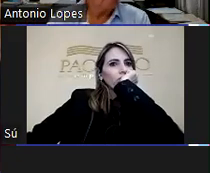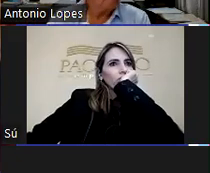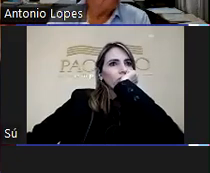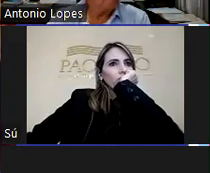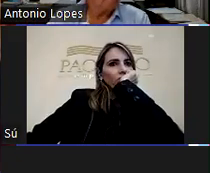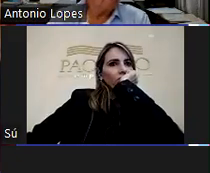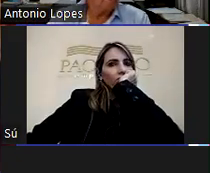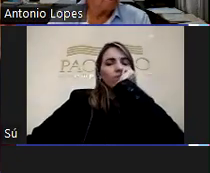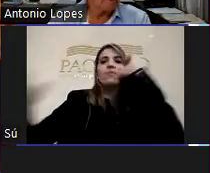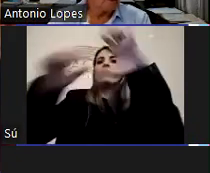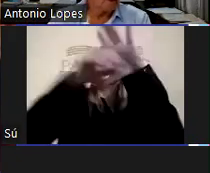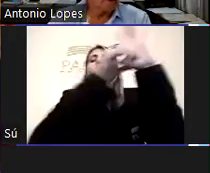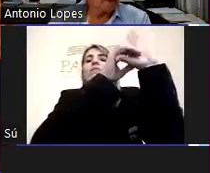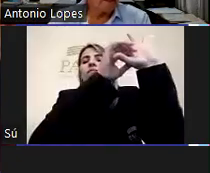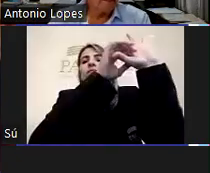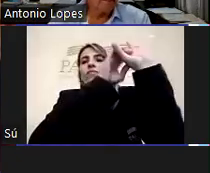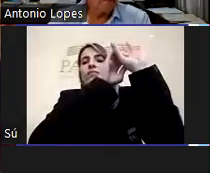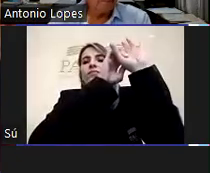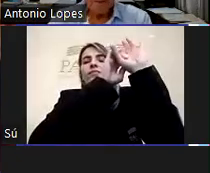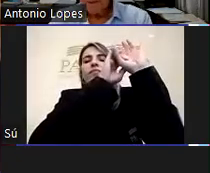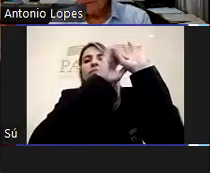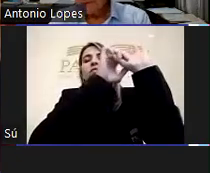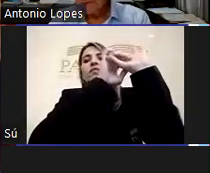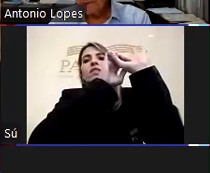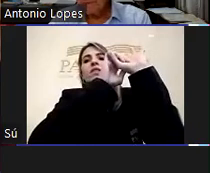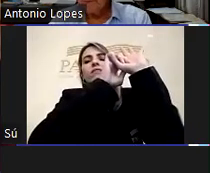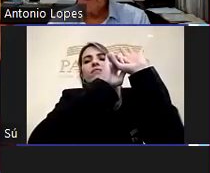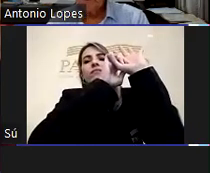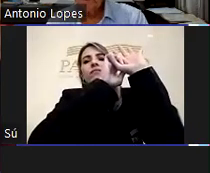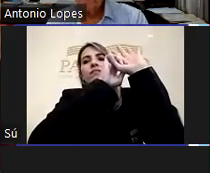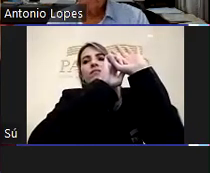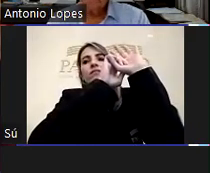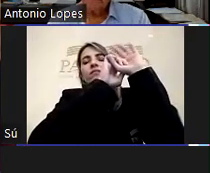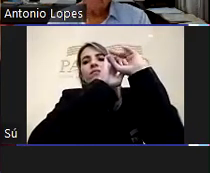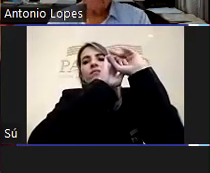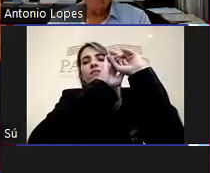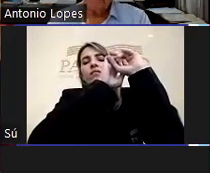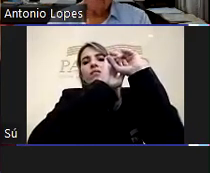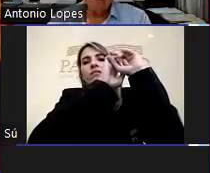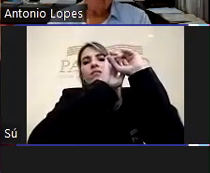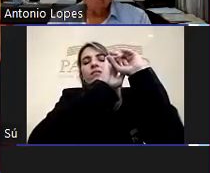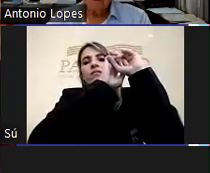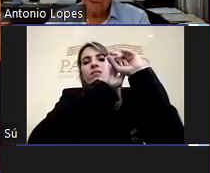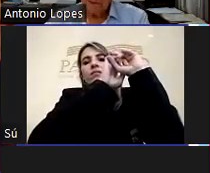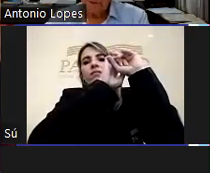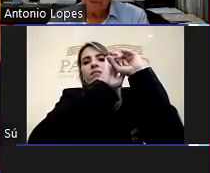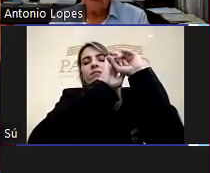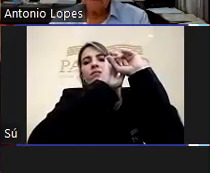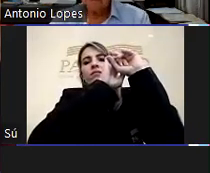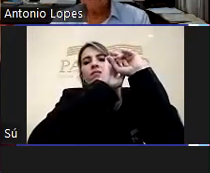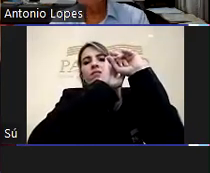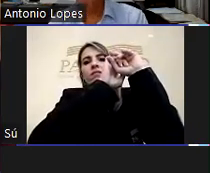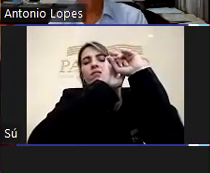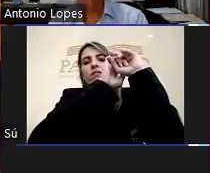Muito interessante essa sua colocação. E me permite, eu quero te perguntar, e você, como é que você se sentiu com